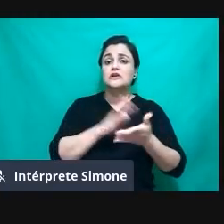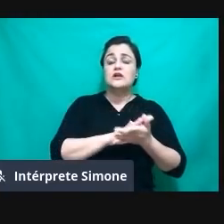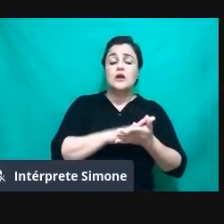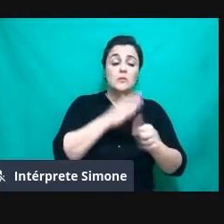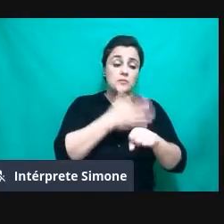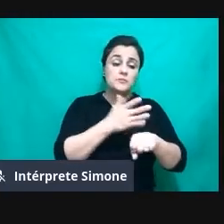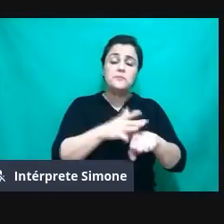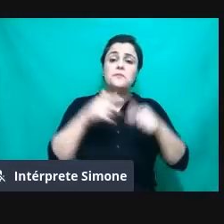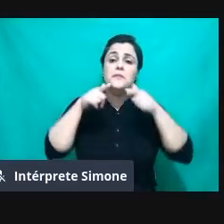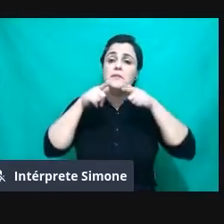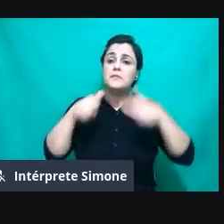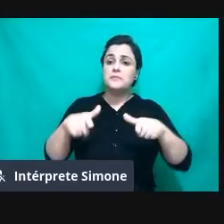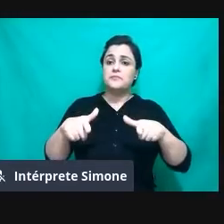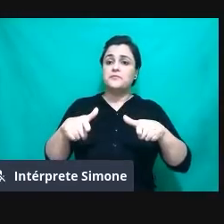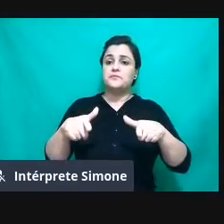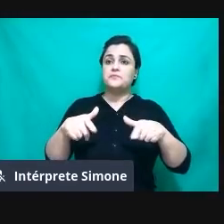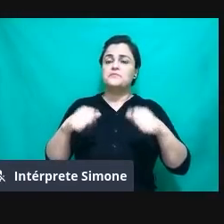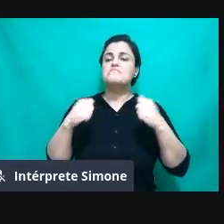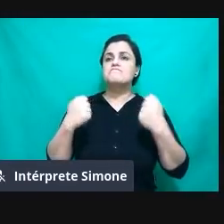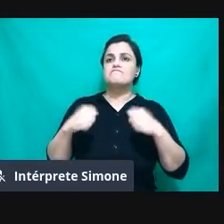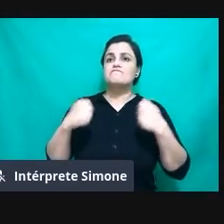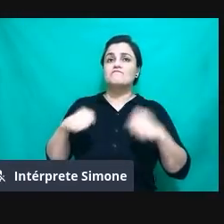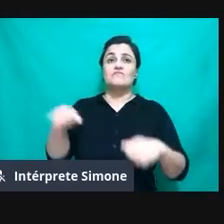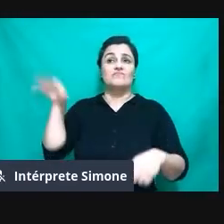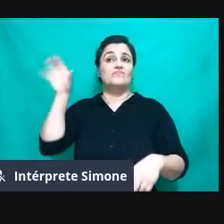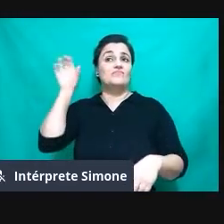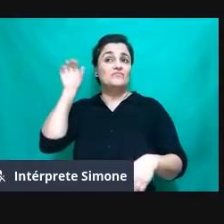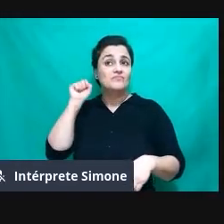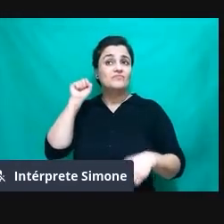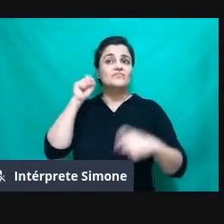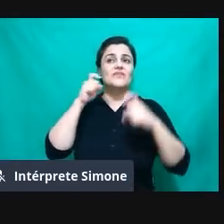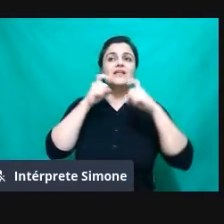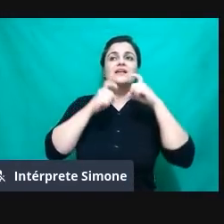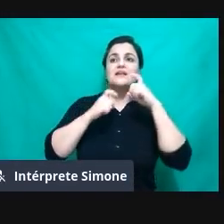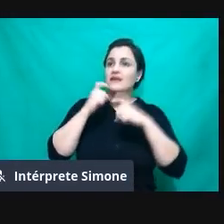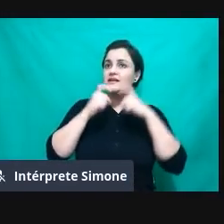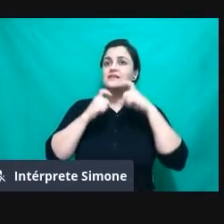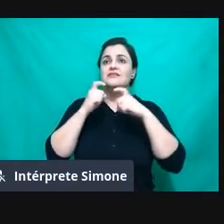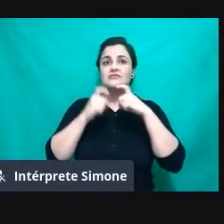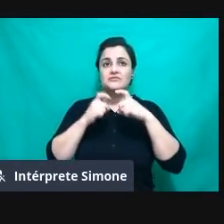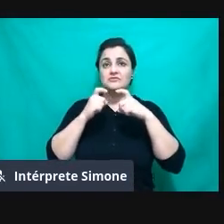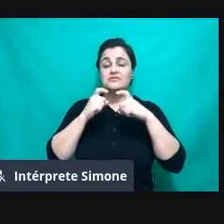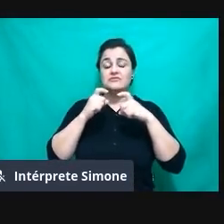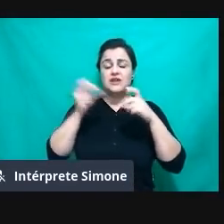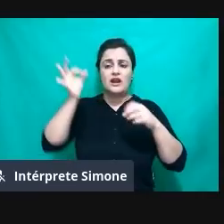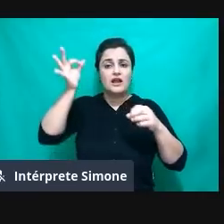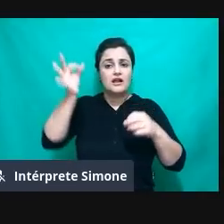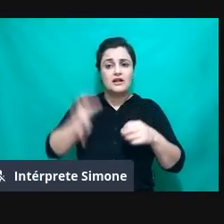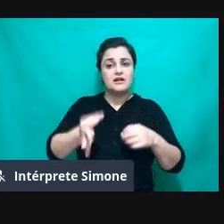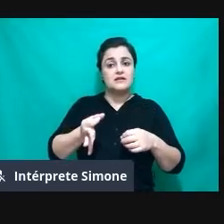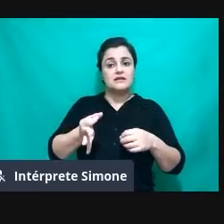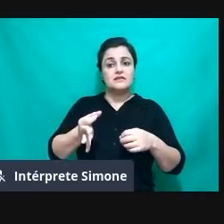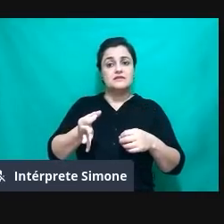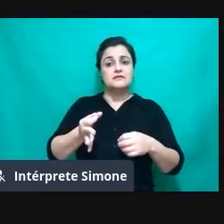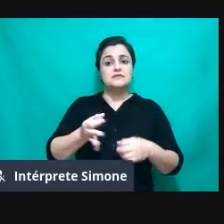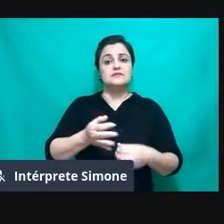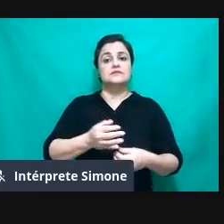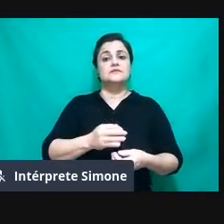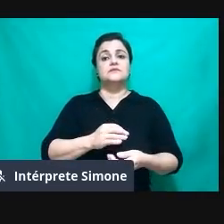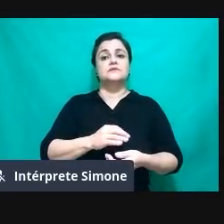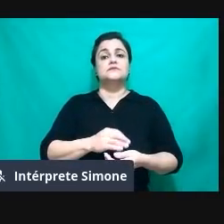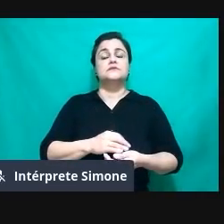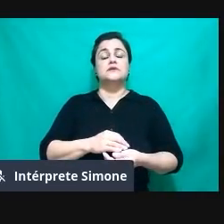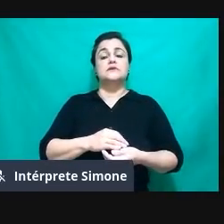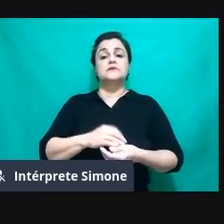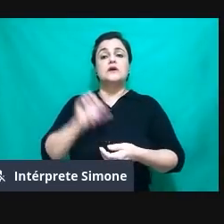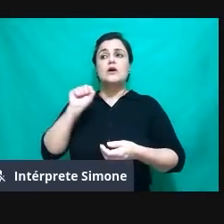se você não está praticando a oralidade, né? Então, quando nós falamos dessa escuta, é da maneira